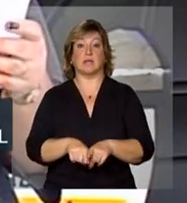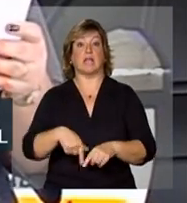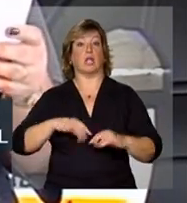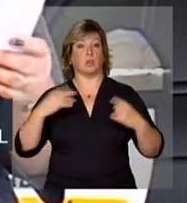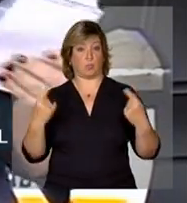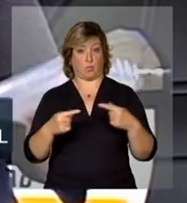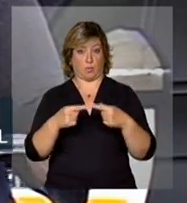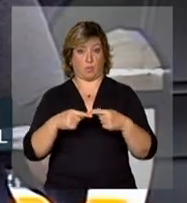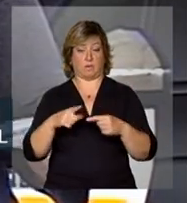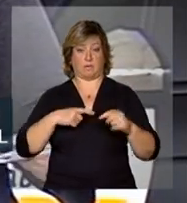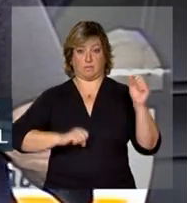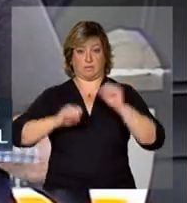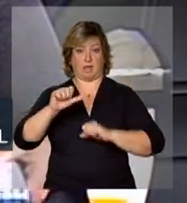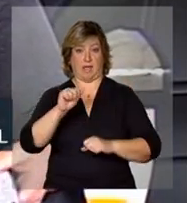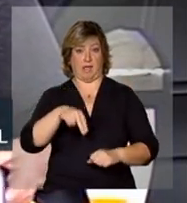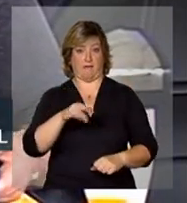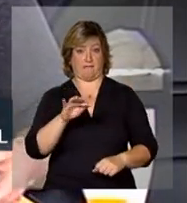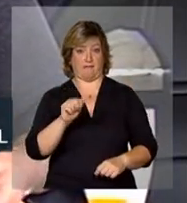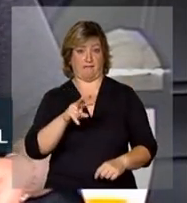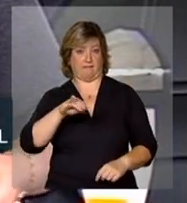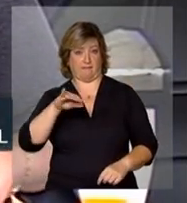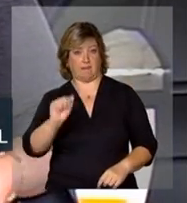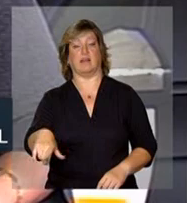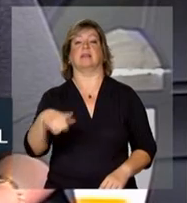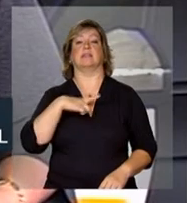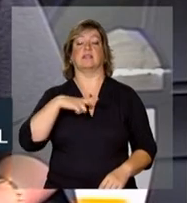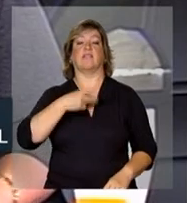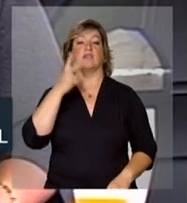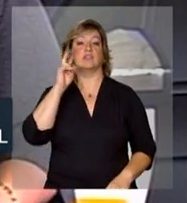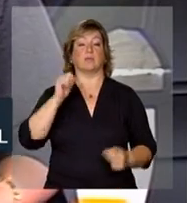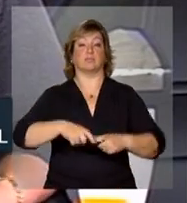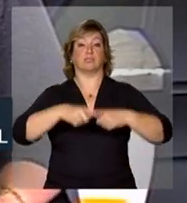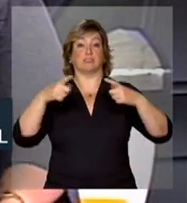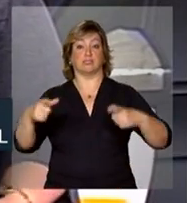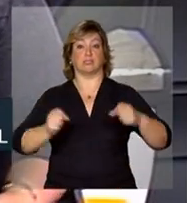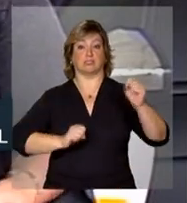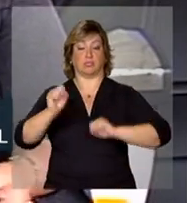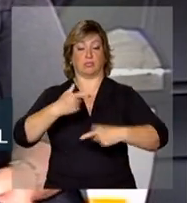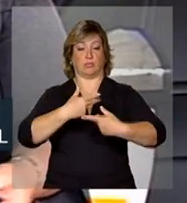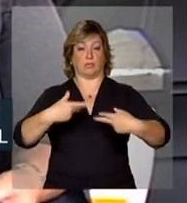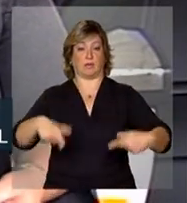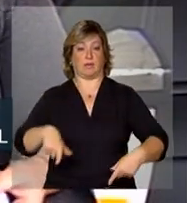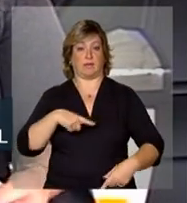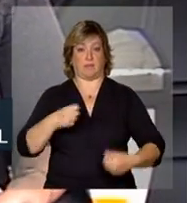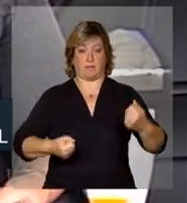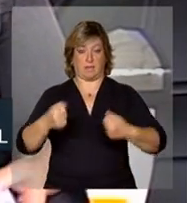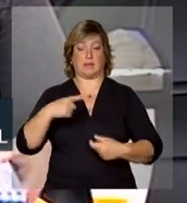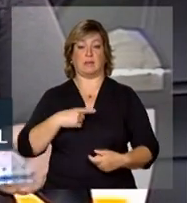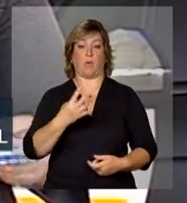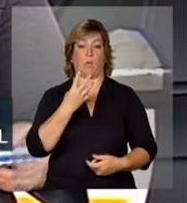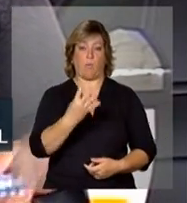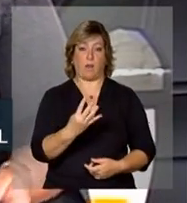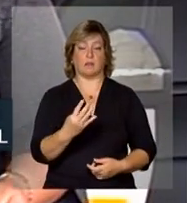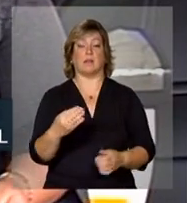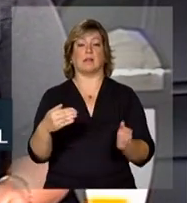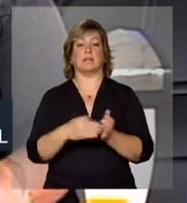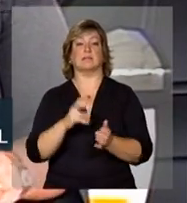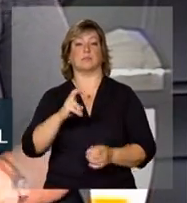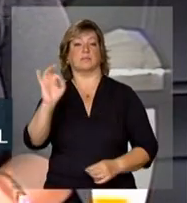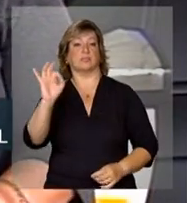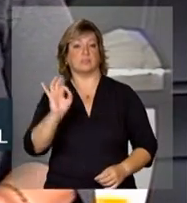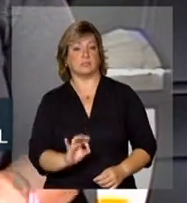Veículos Automotores, ANFAV, a projeção de crescimento do mercado brasileiro de carros este ano fica entre 4% e